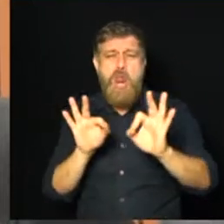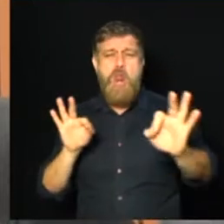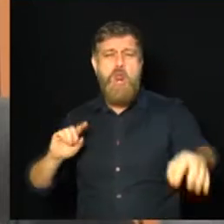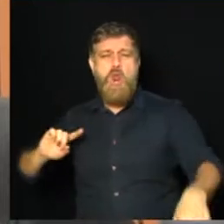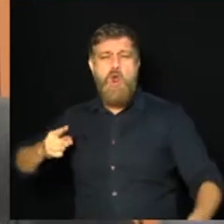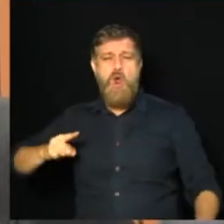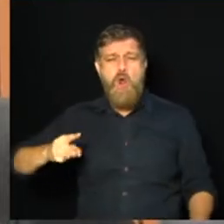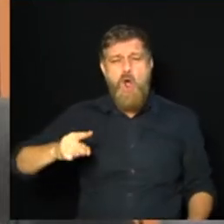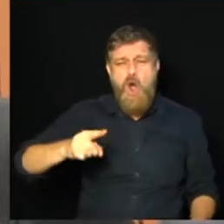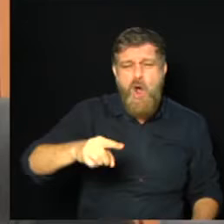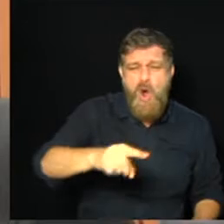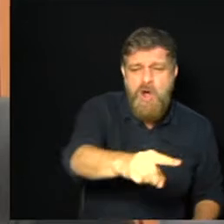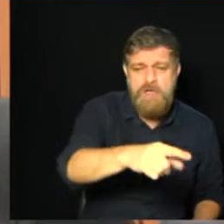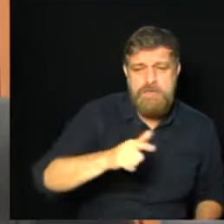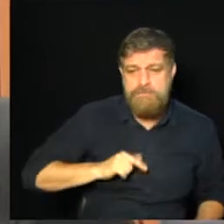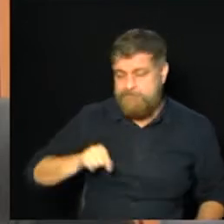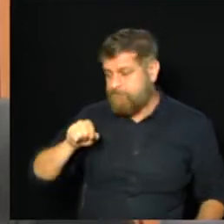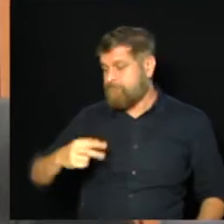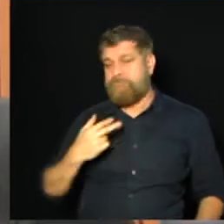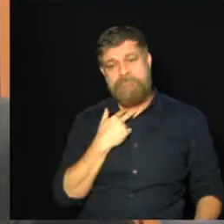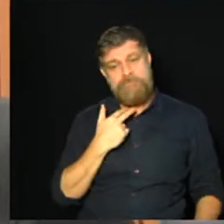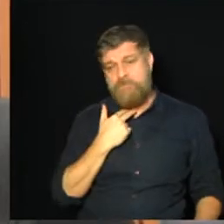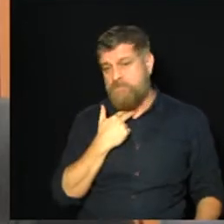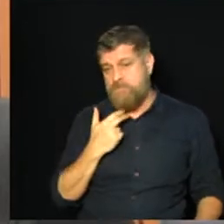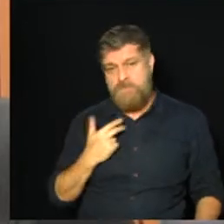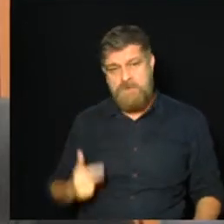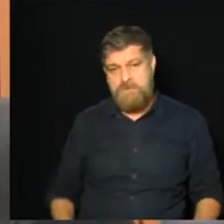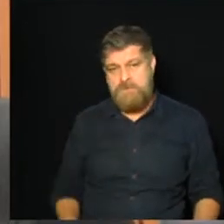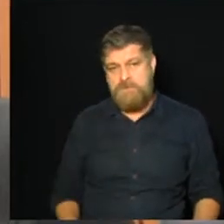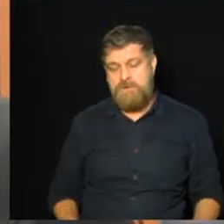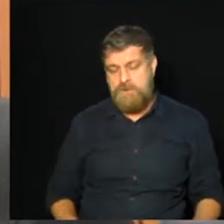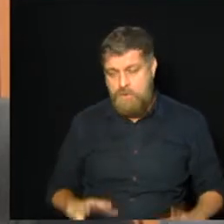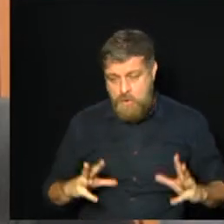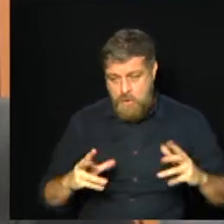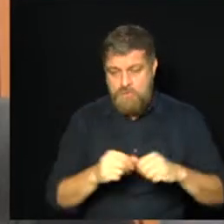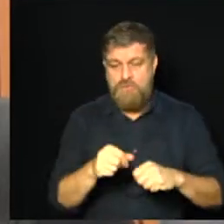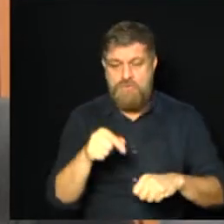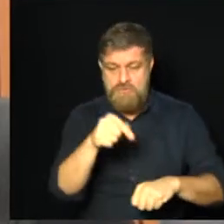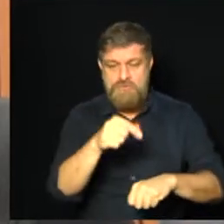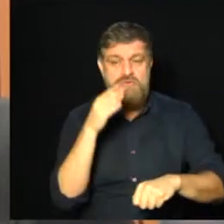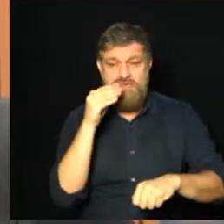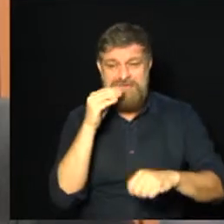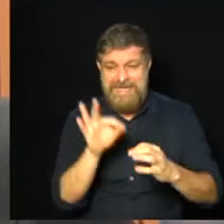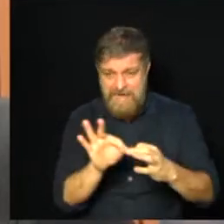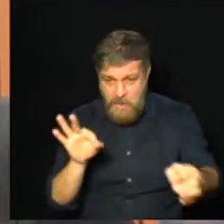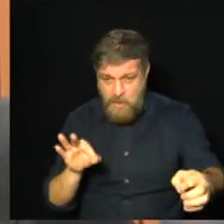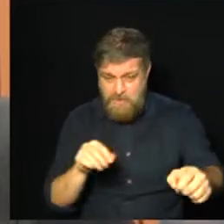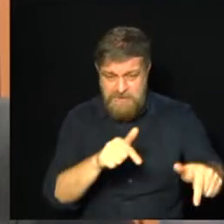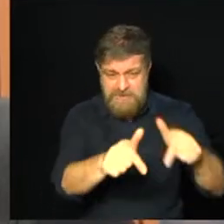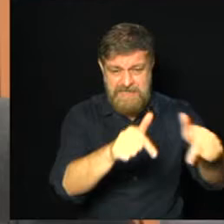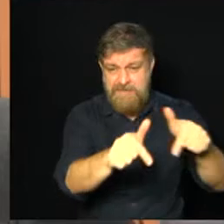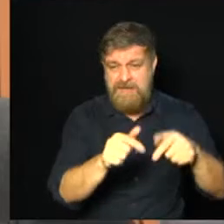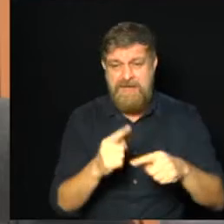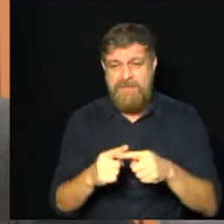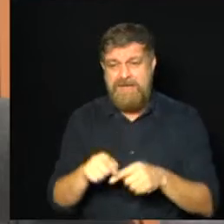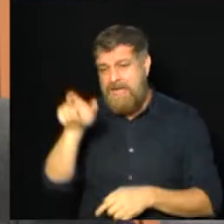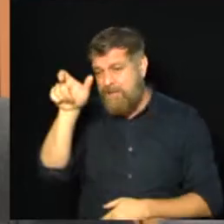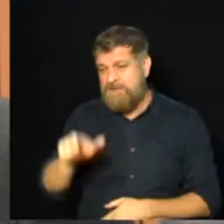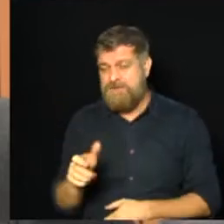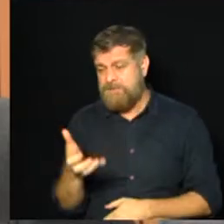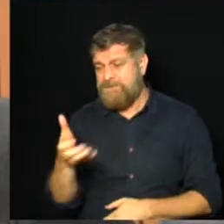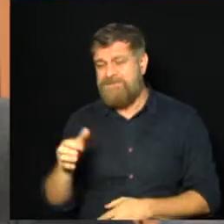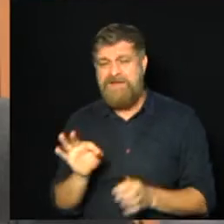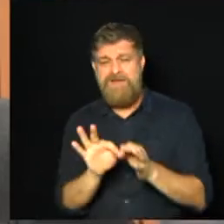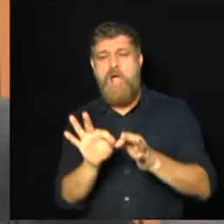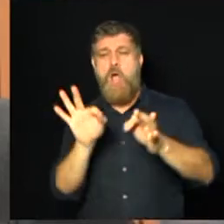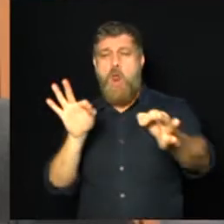situações pontuais que nem assim você consegue preencher plenamente. O que nos parece, porque assim, a pessoa não quer ficar vinculada a um local distante